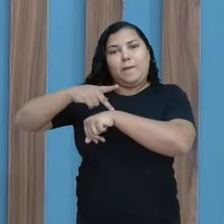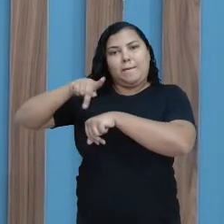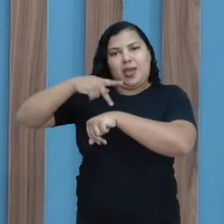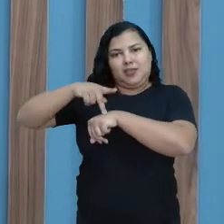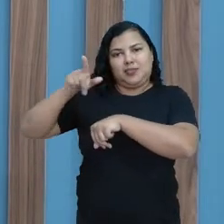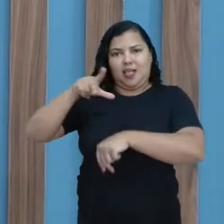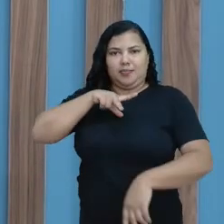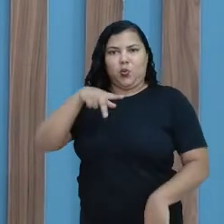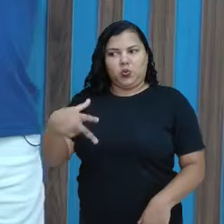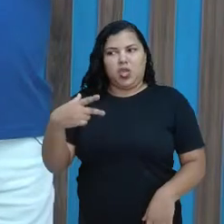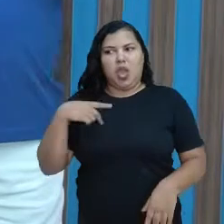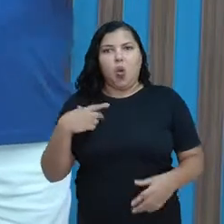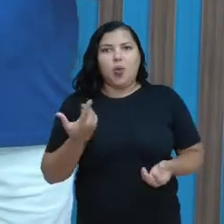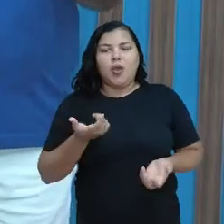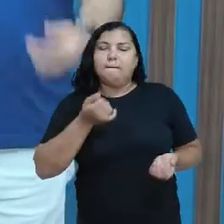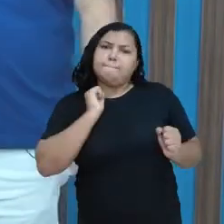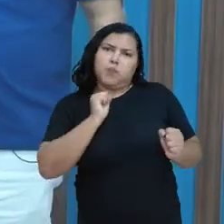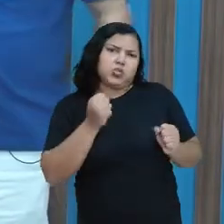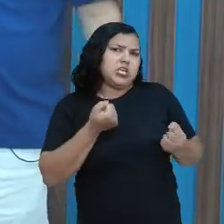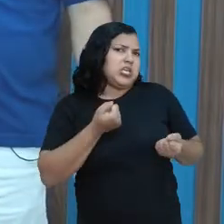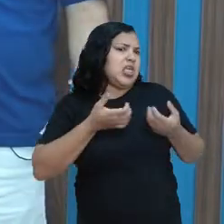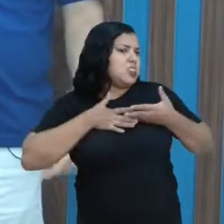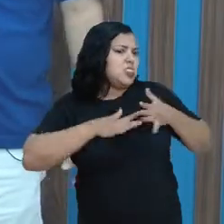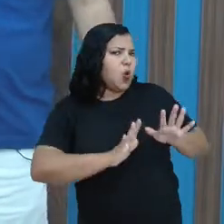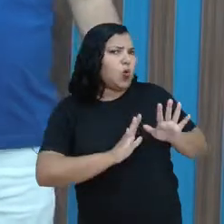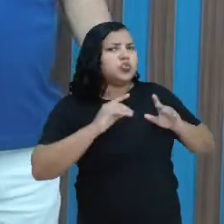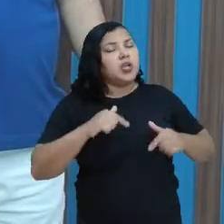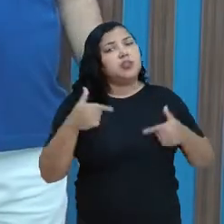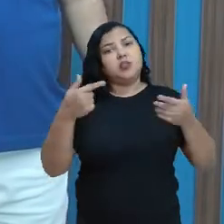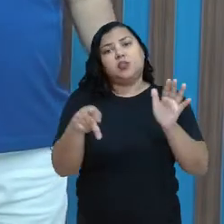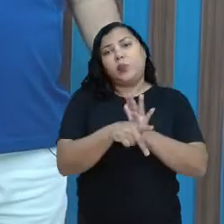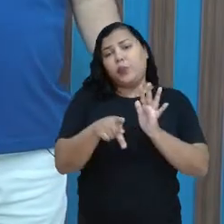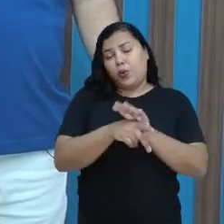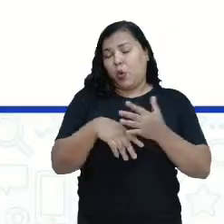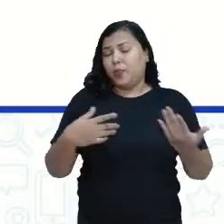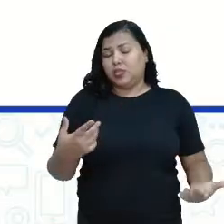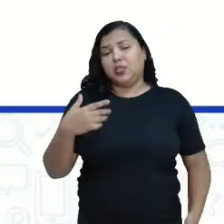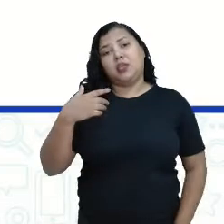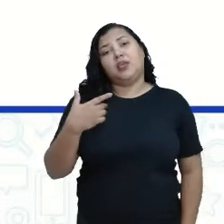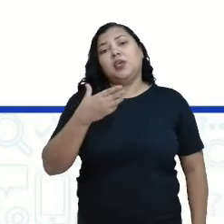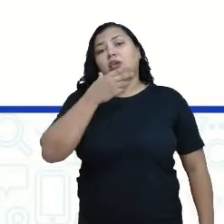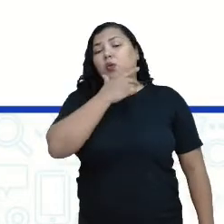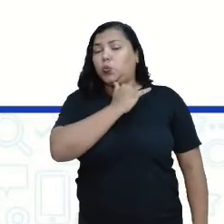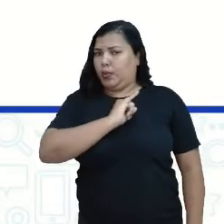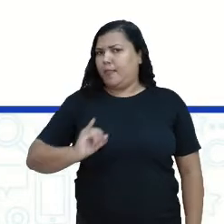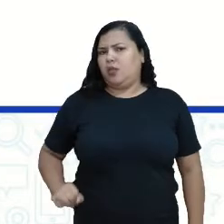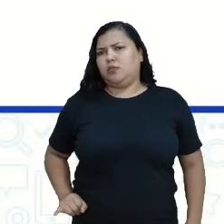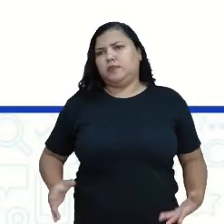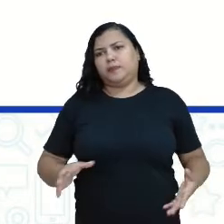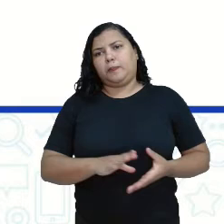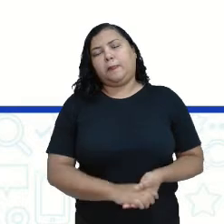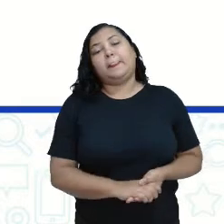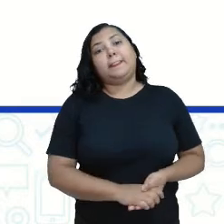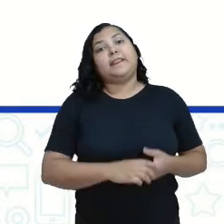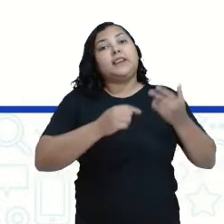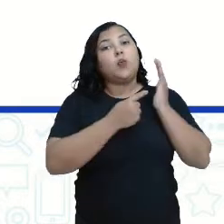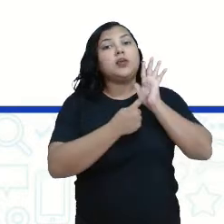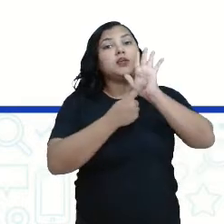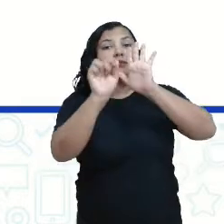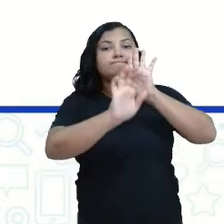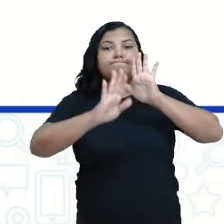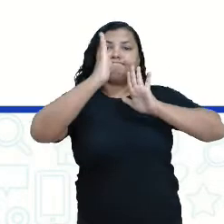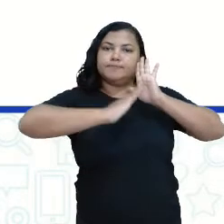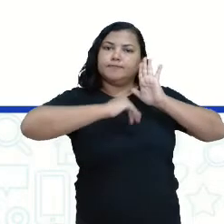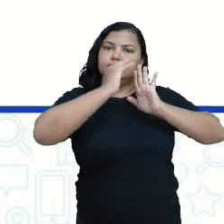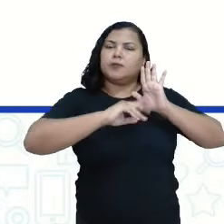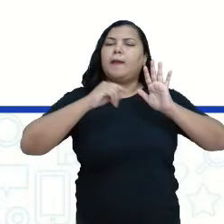nesse sentido, o que a gente observa aqui com os canhões é a questão da demonstração de força, ou seja, os militares estavam